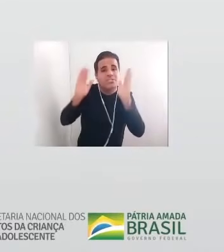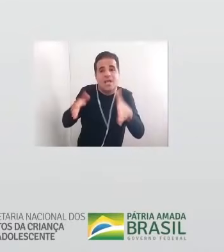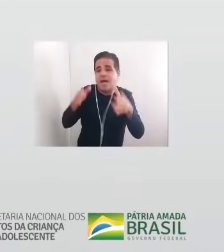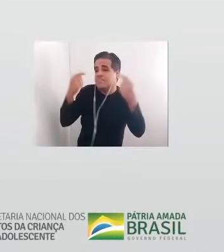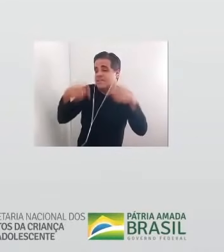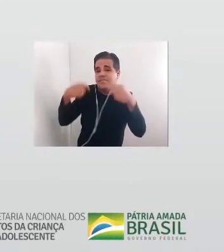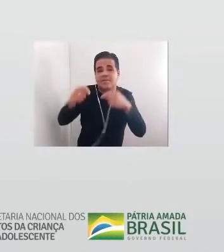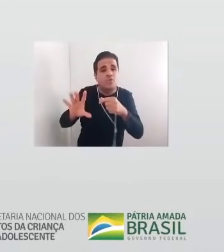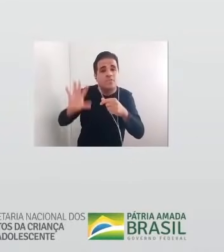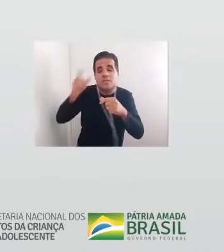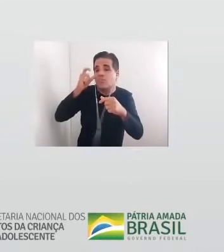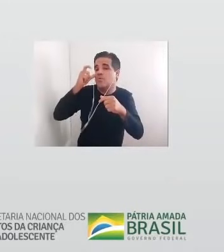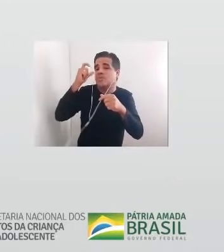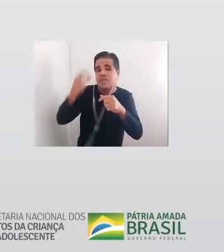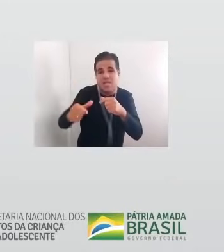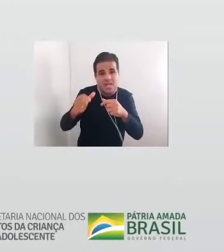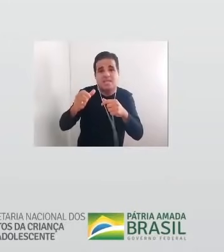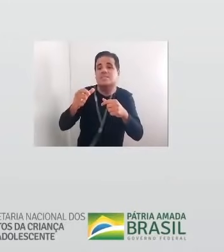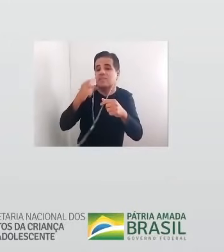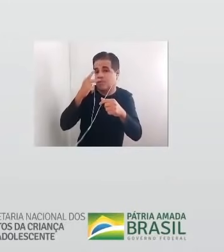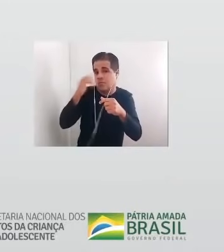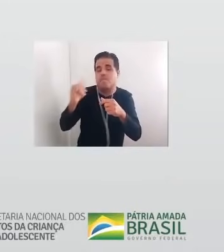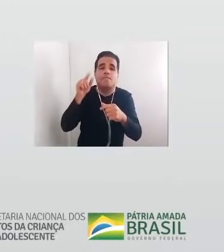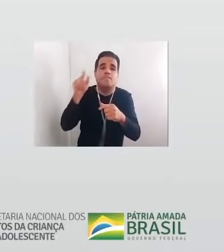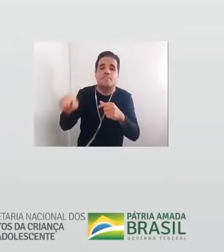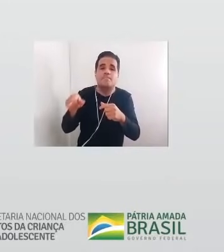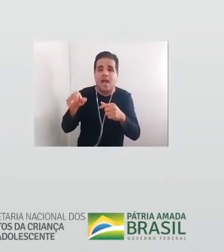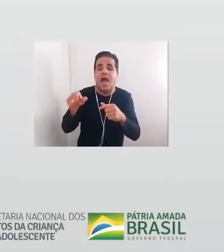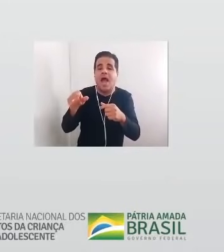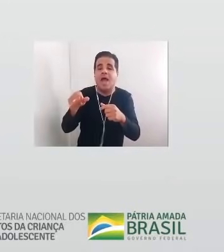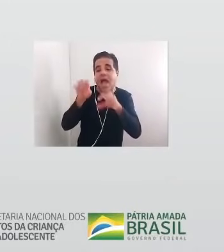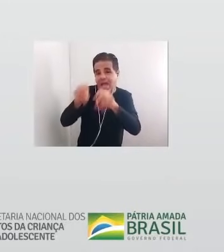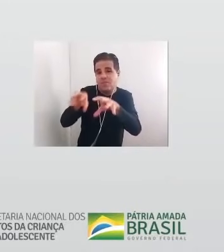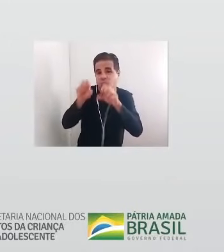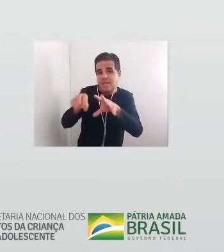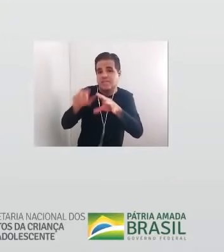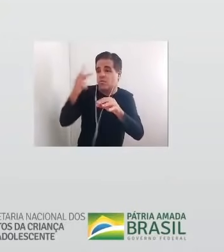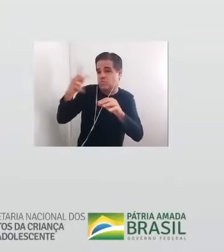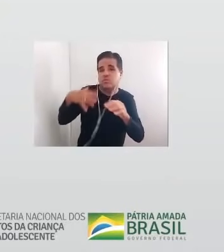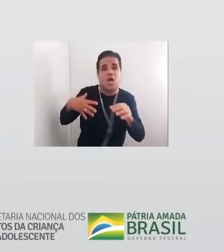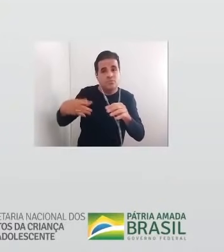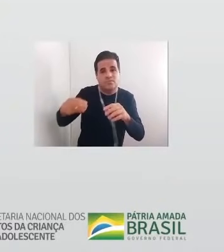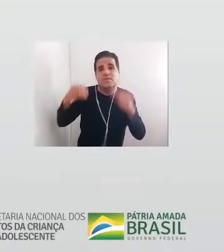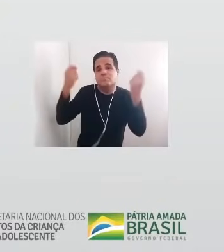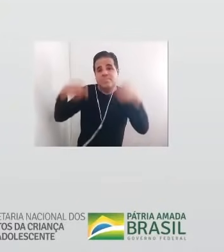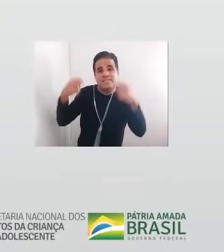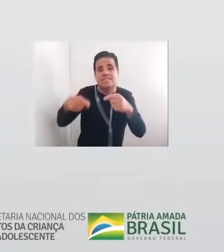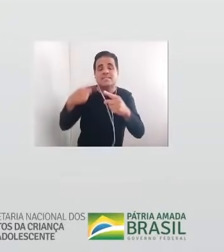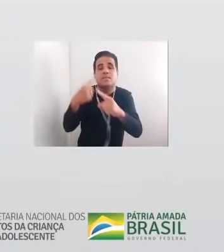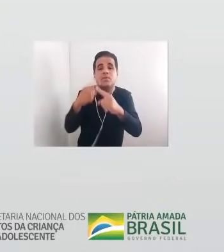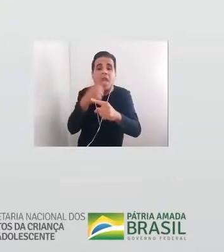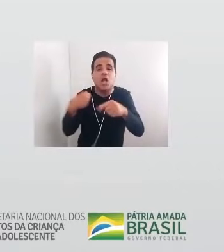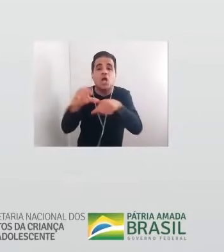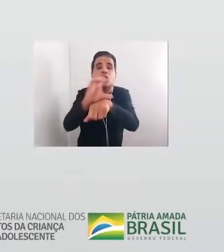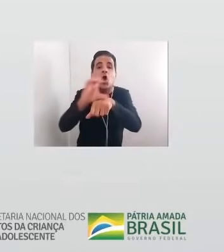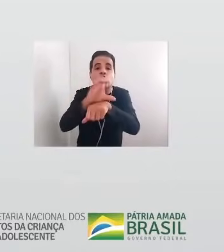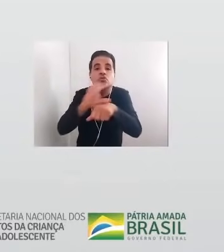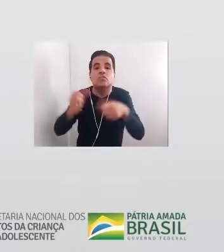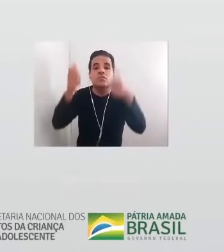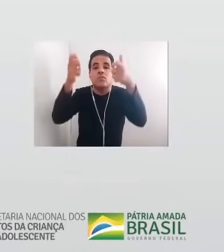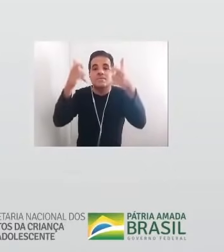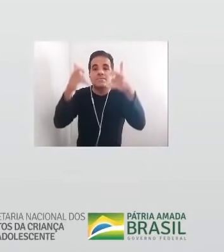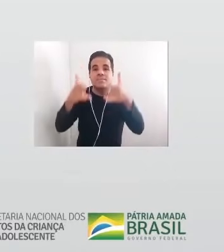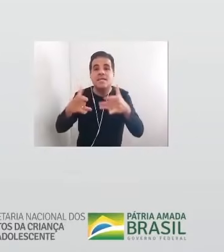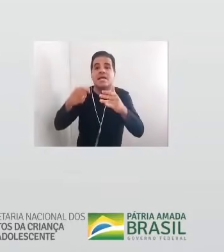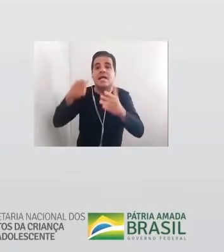pelo próprio interesse do pai com a educação dos seus filhos, porque a nossa Constituição diz que a educação é dever